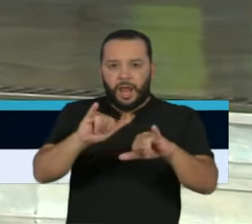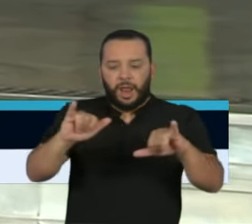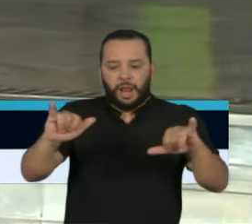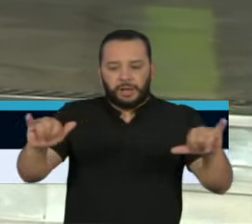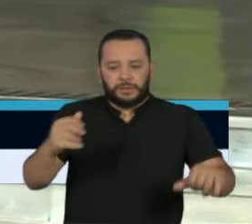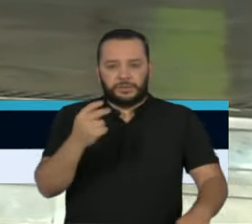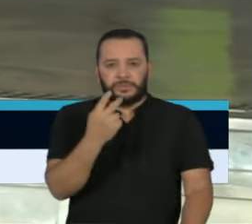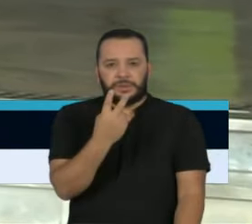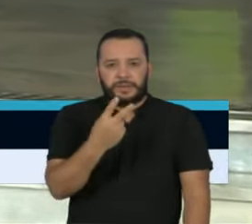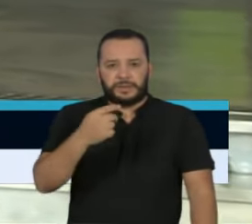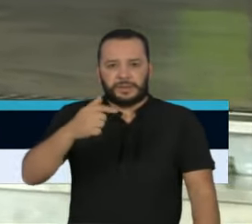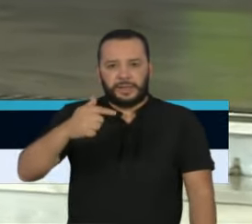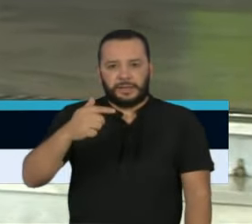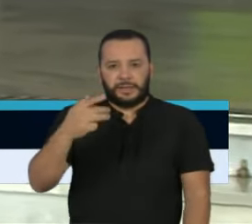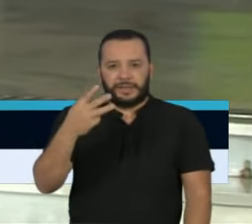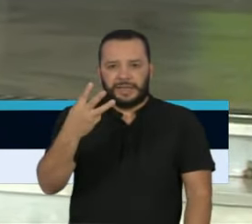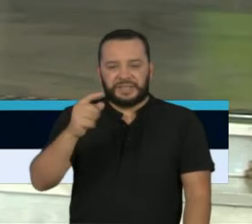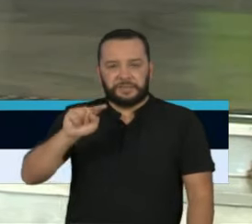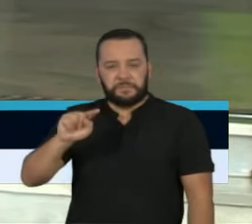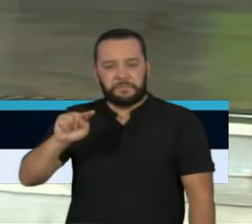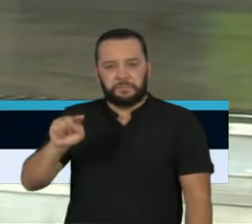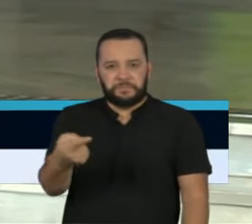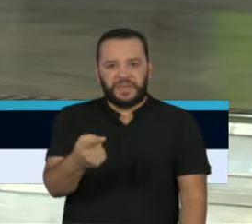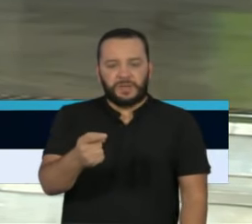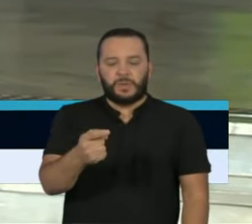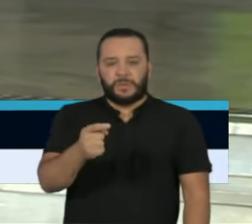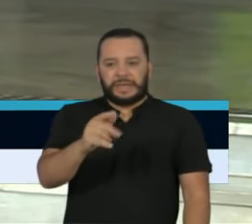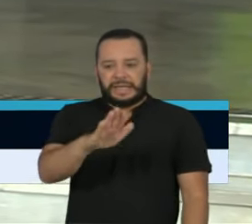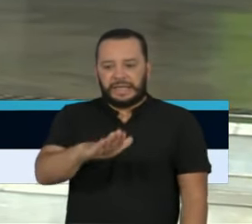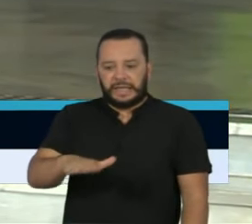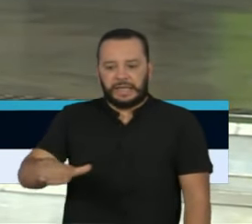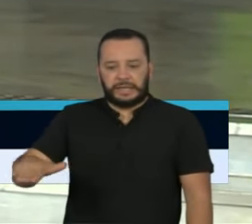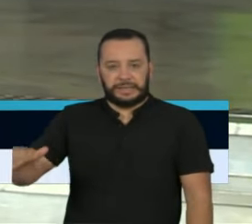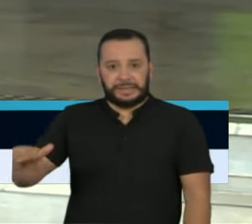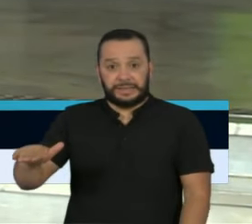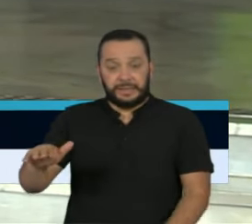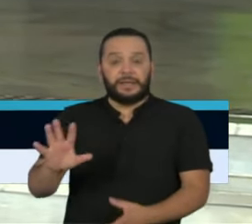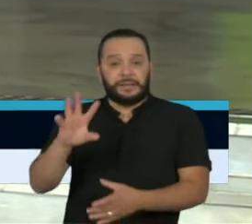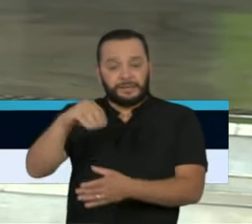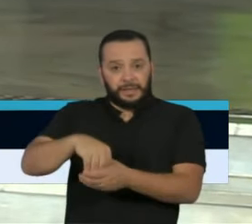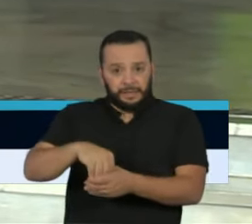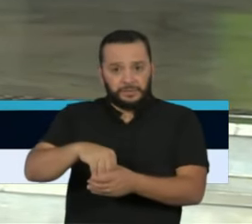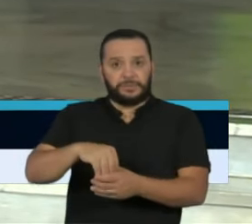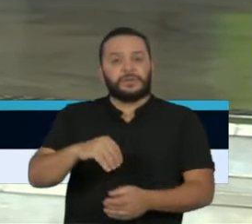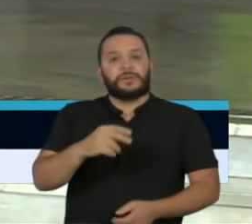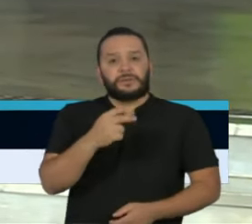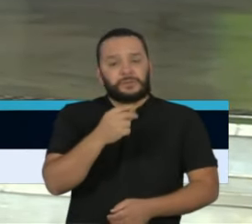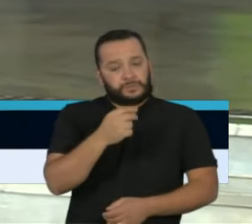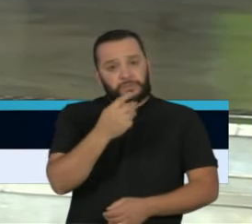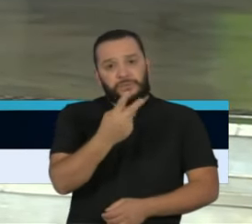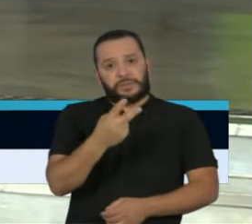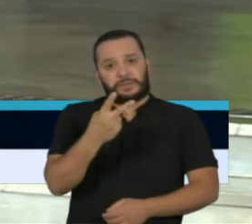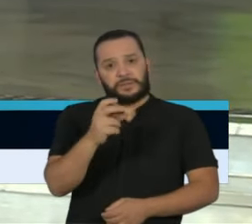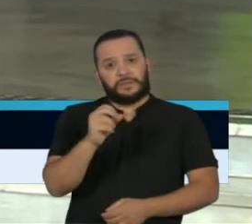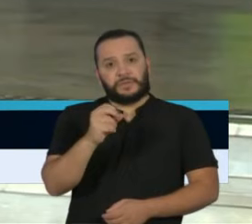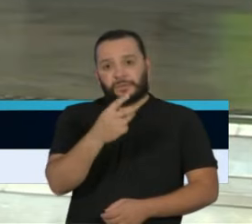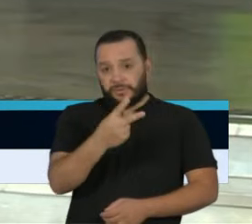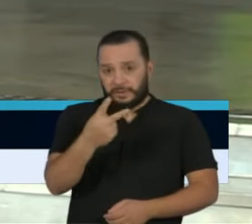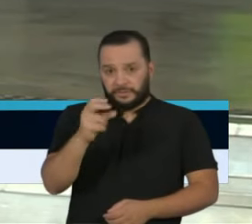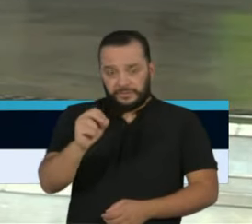273 mil crianças, representadas em 220 mil famílias aqui da cidade de São Paulo, passam